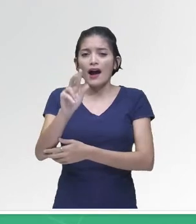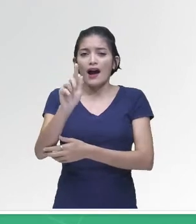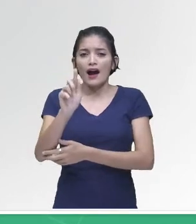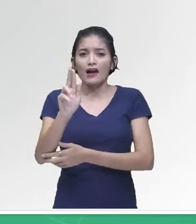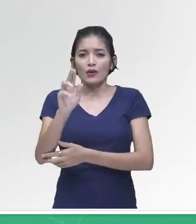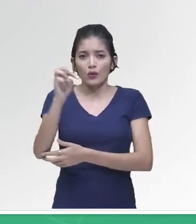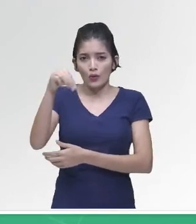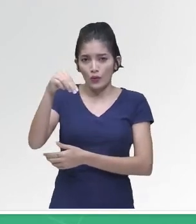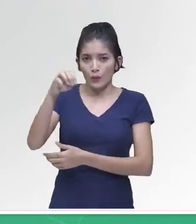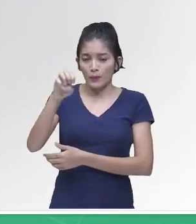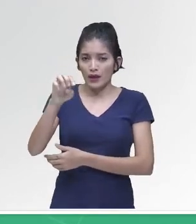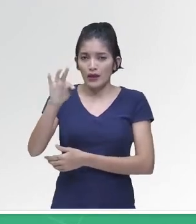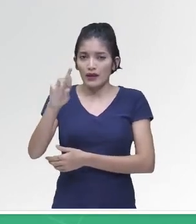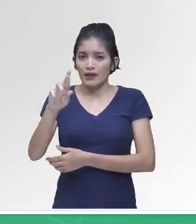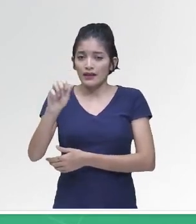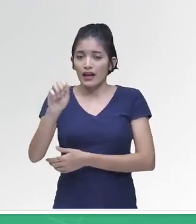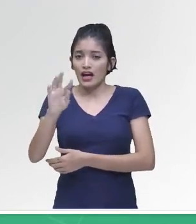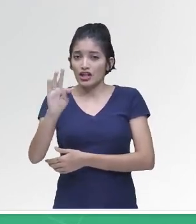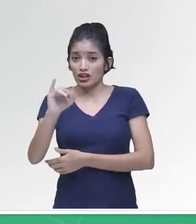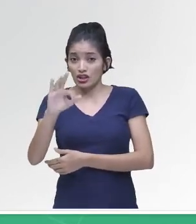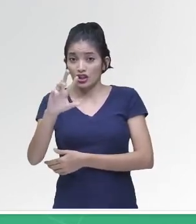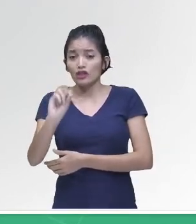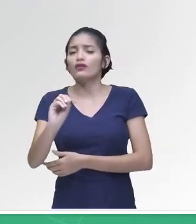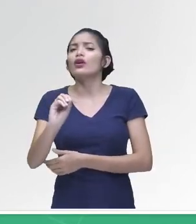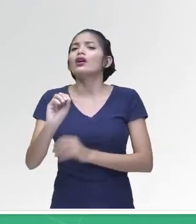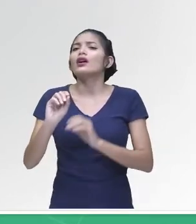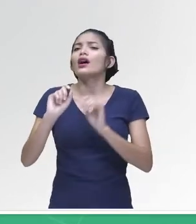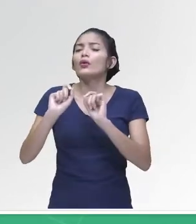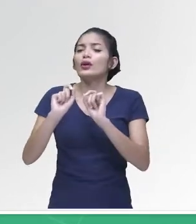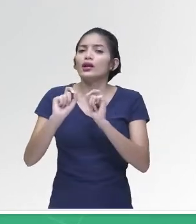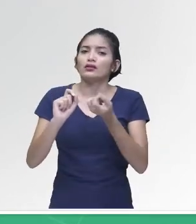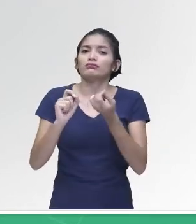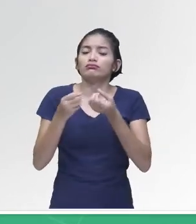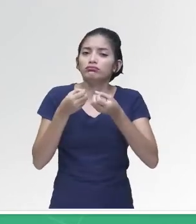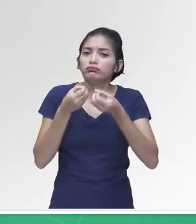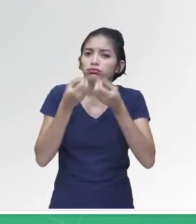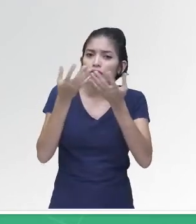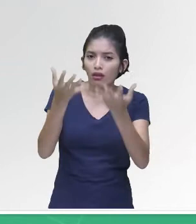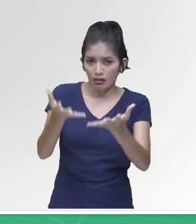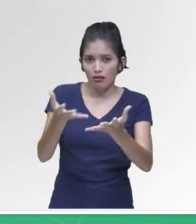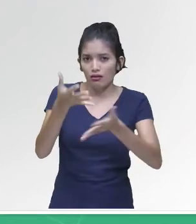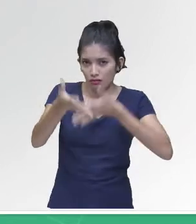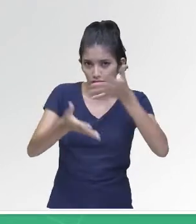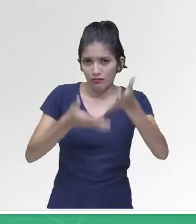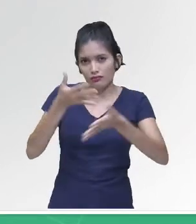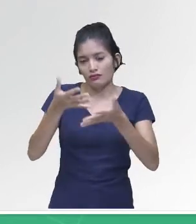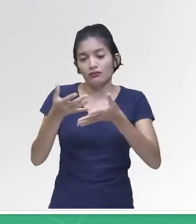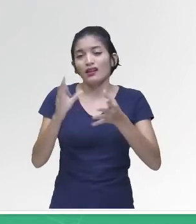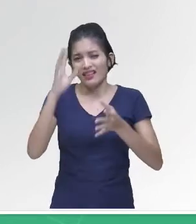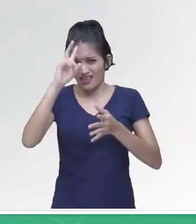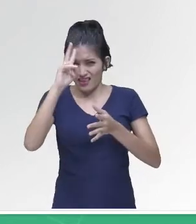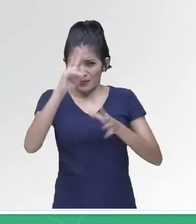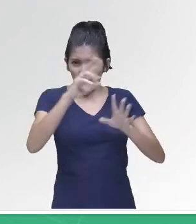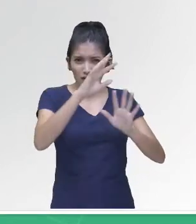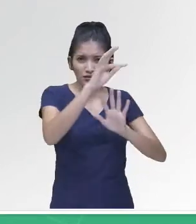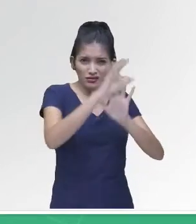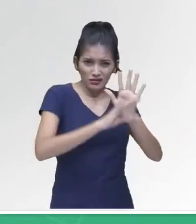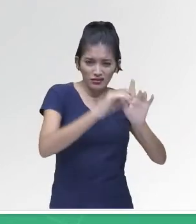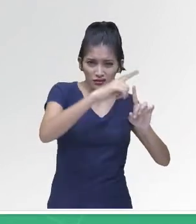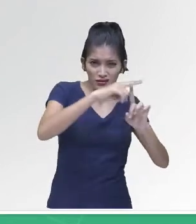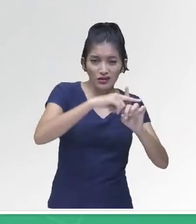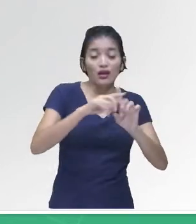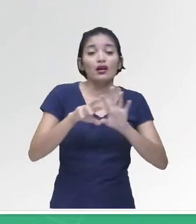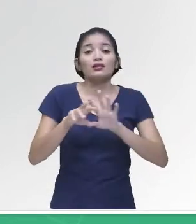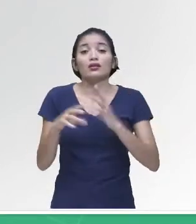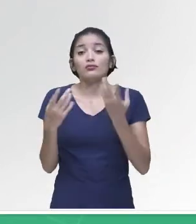falando do quê? Eu estou falando de tipo, tá? Lembra? Tipo textual? Pois é um